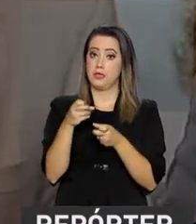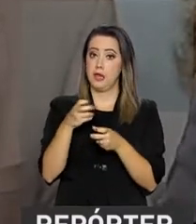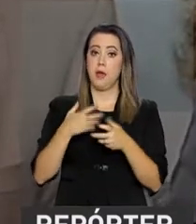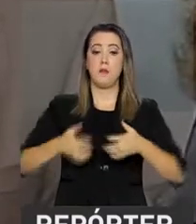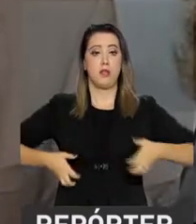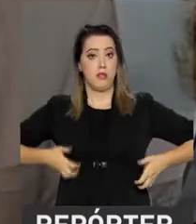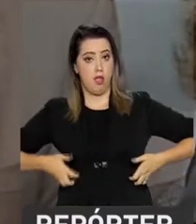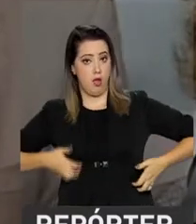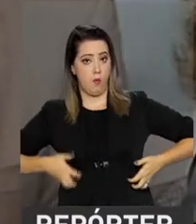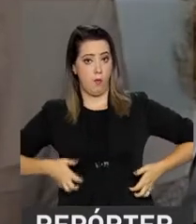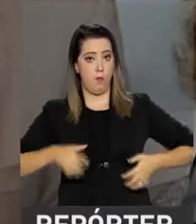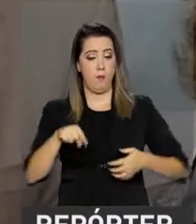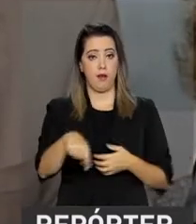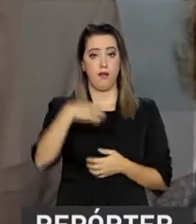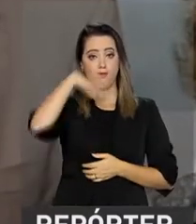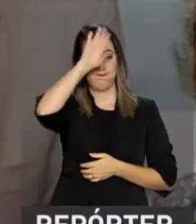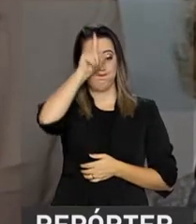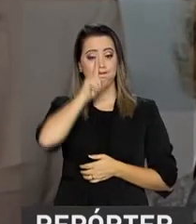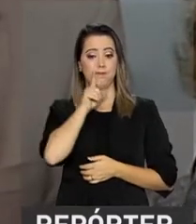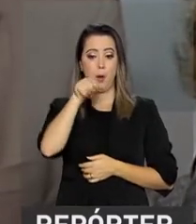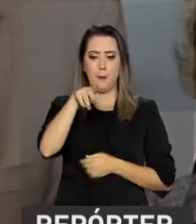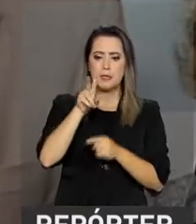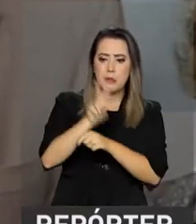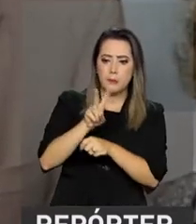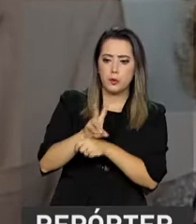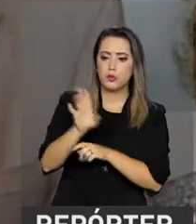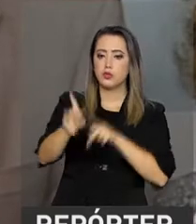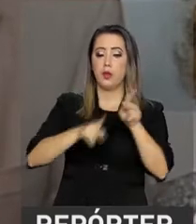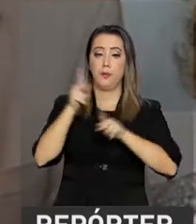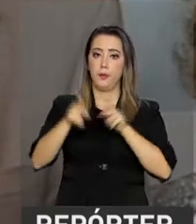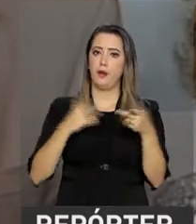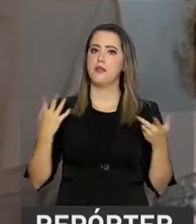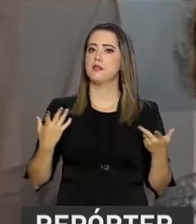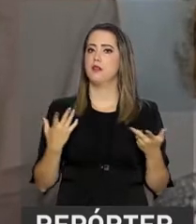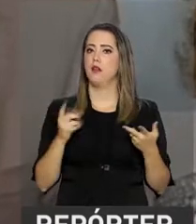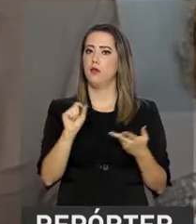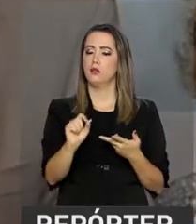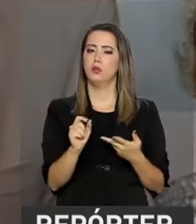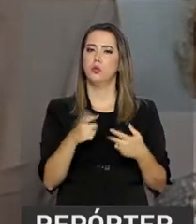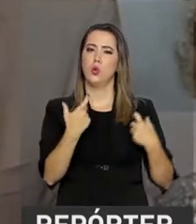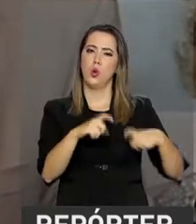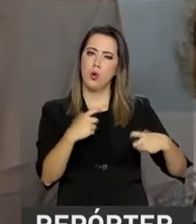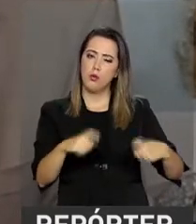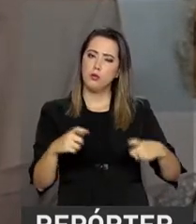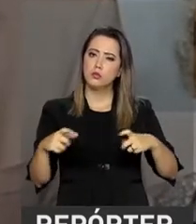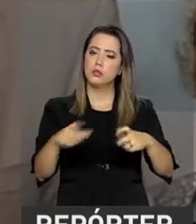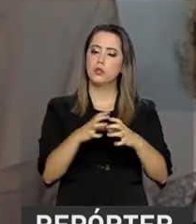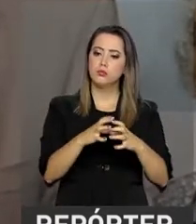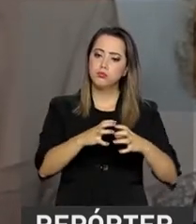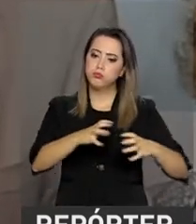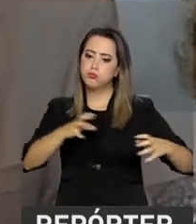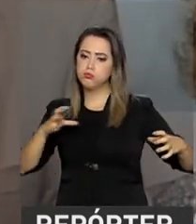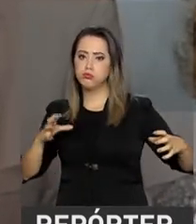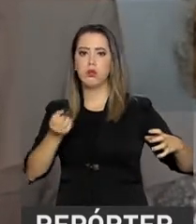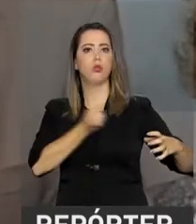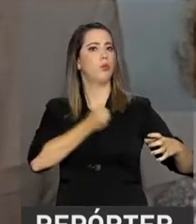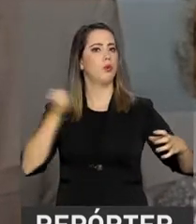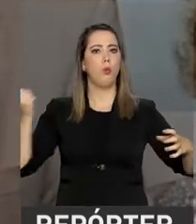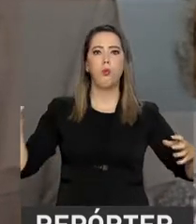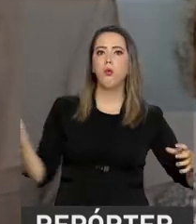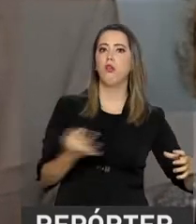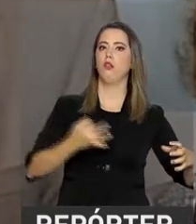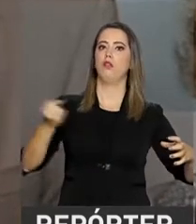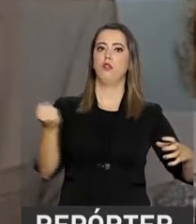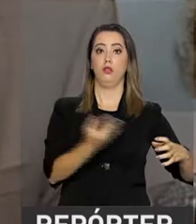vacinal à população que está no entorno. Como são áreas de grande número de habitantes,